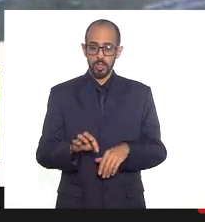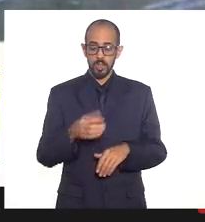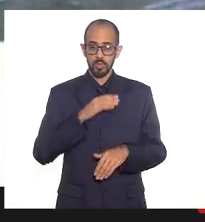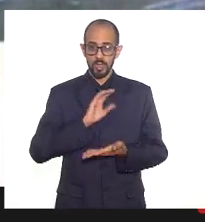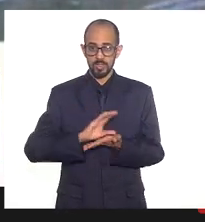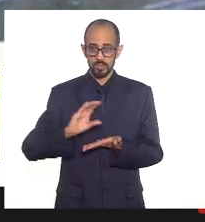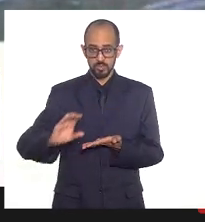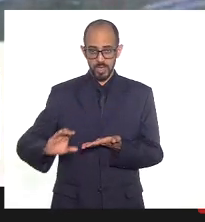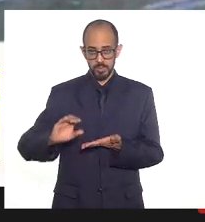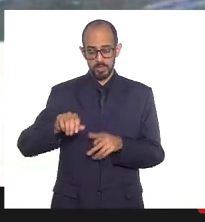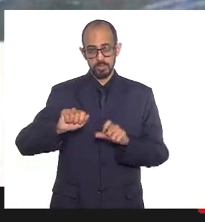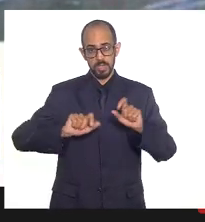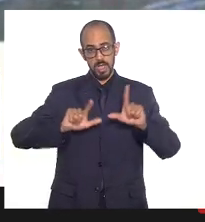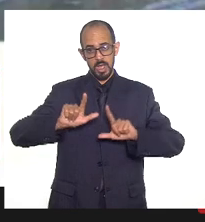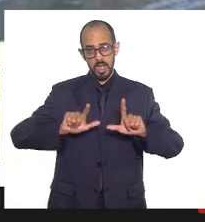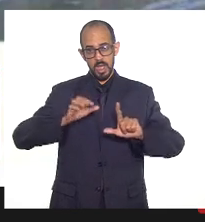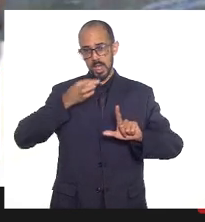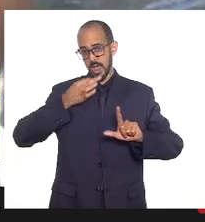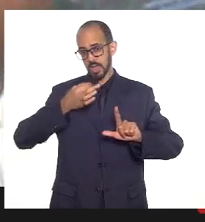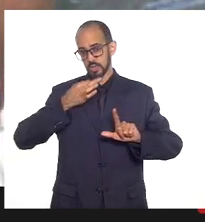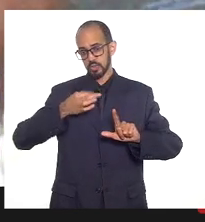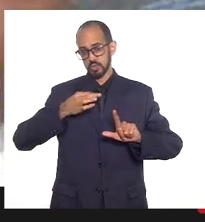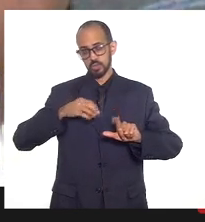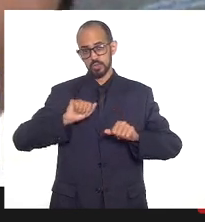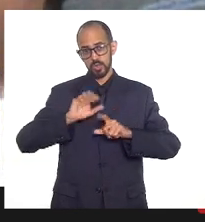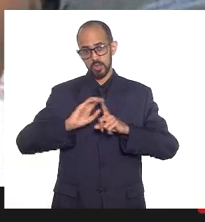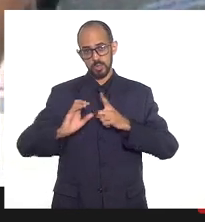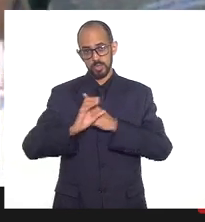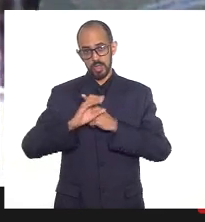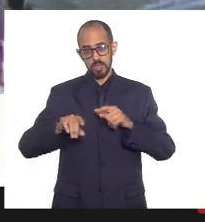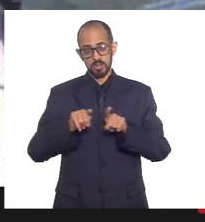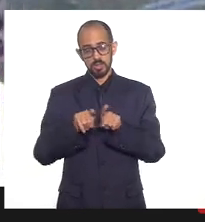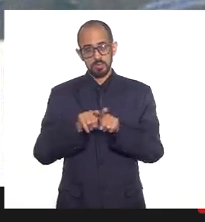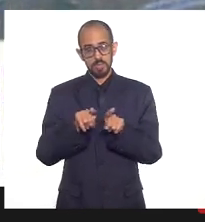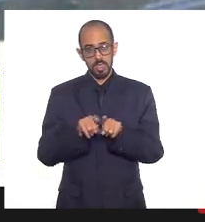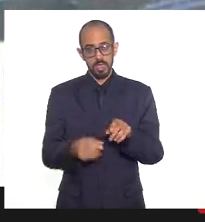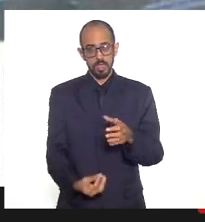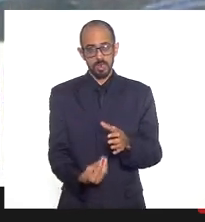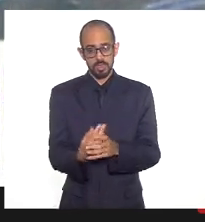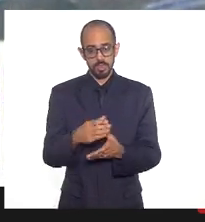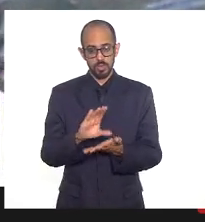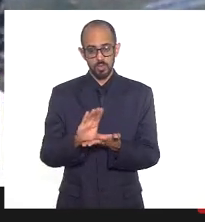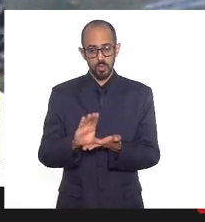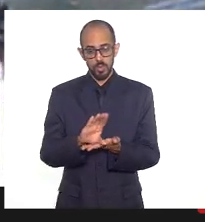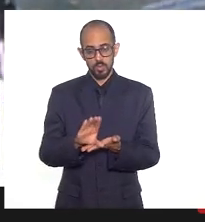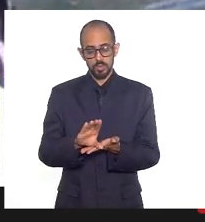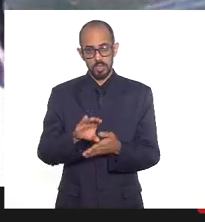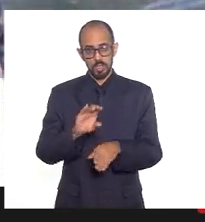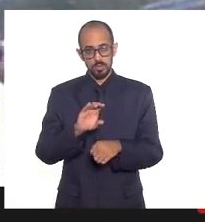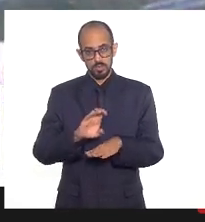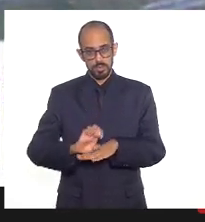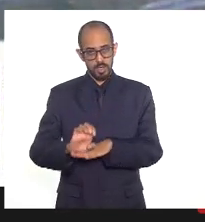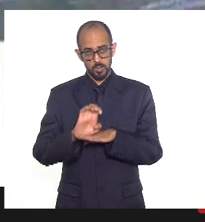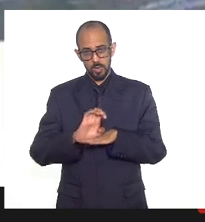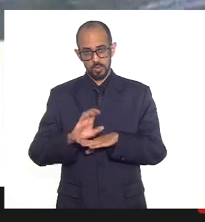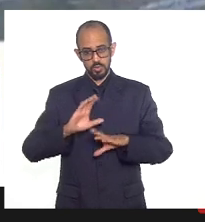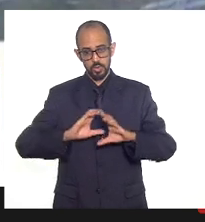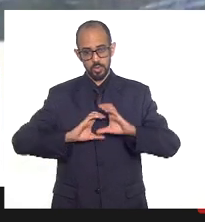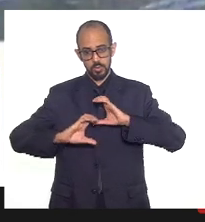para as rádios e TVs comunitárias, bem como a criação do Conselho Estadual de Comunicação e o Conselho